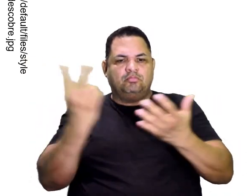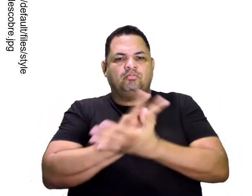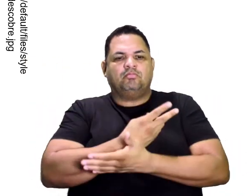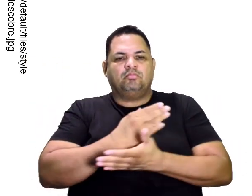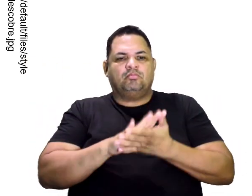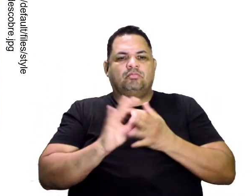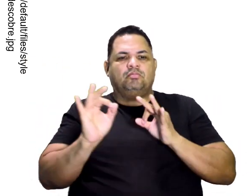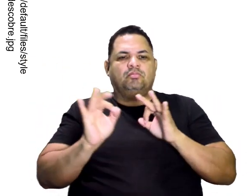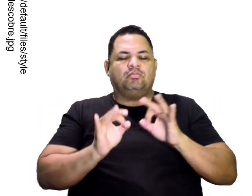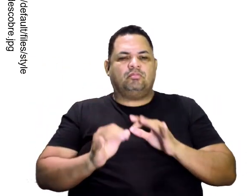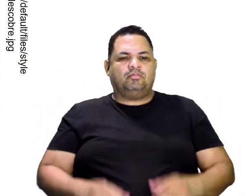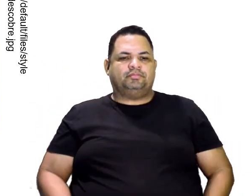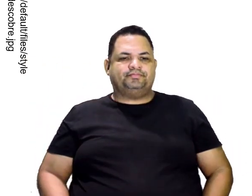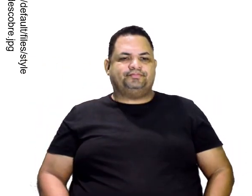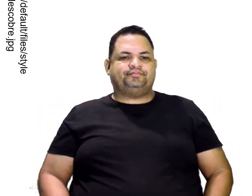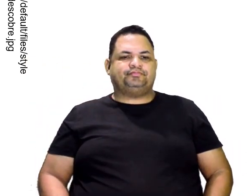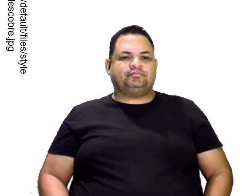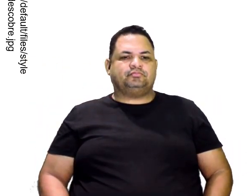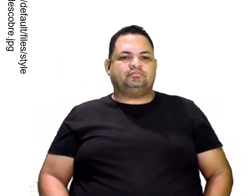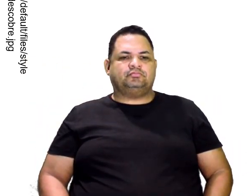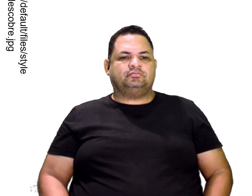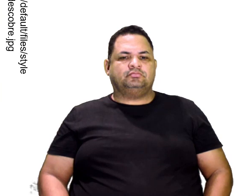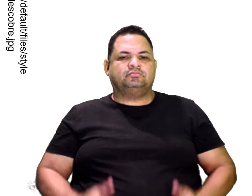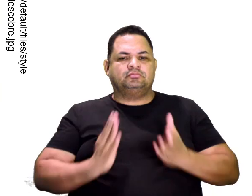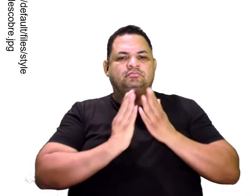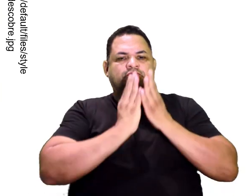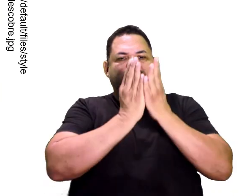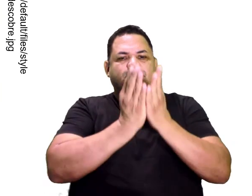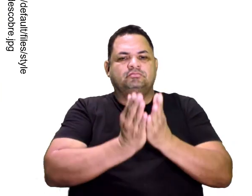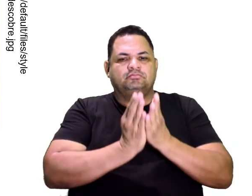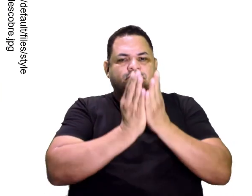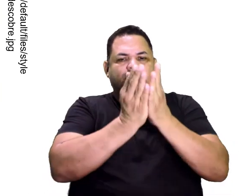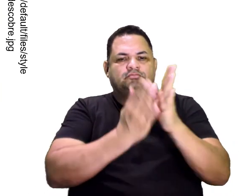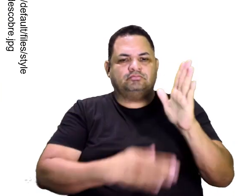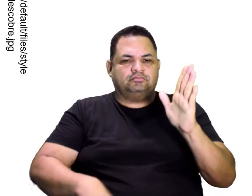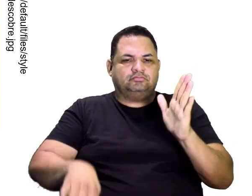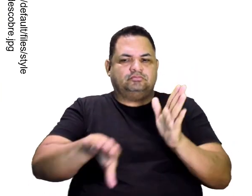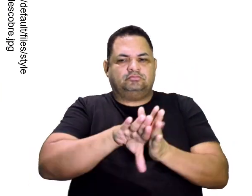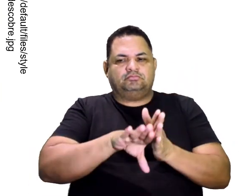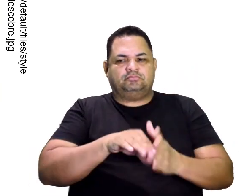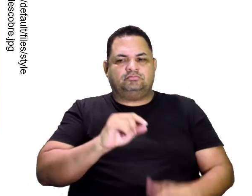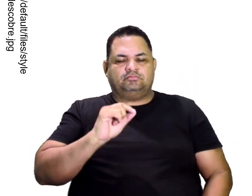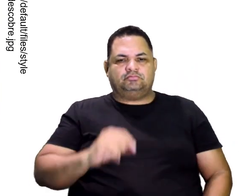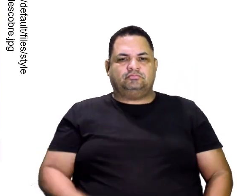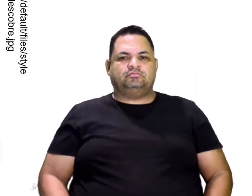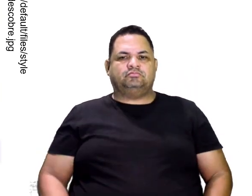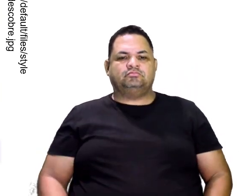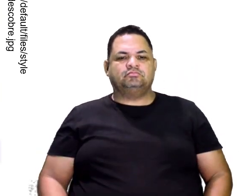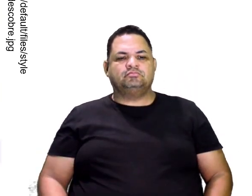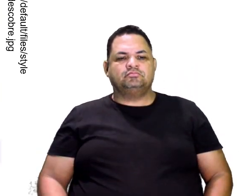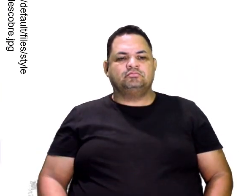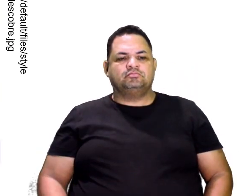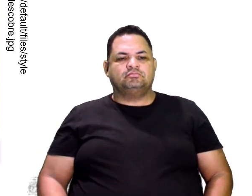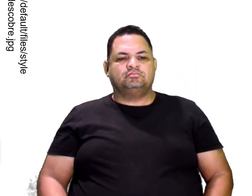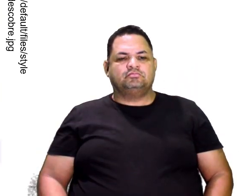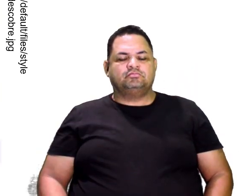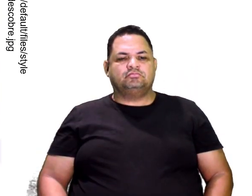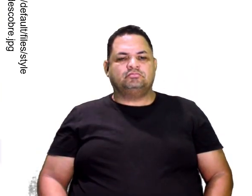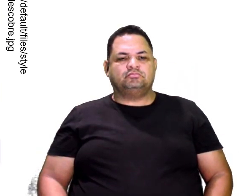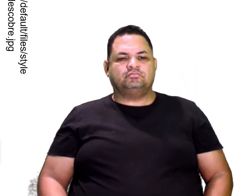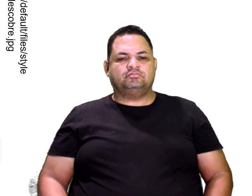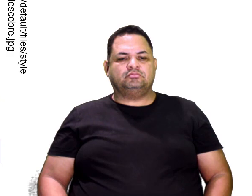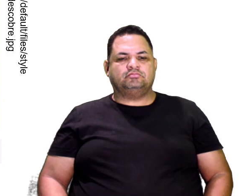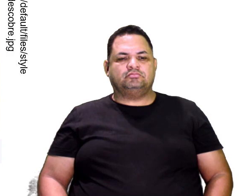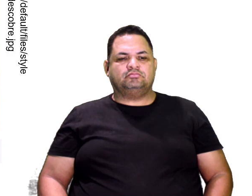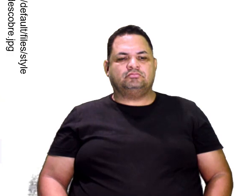os índios de um lado e as caravelas do outro, né? Chegando. É uma